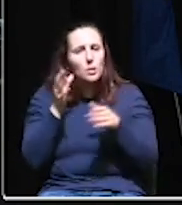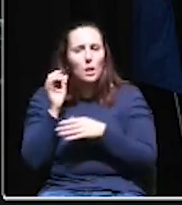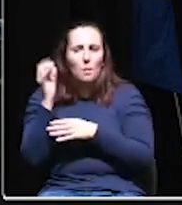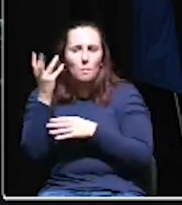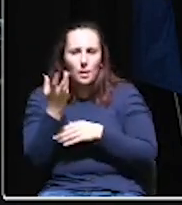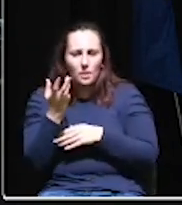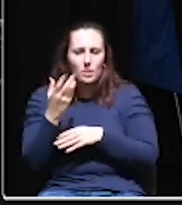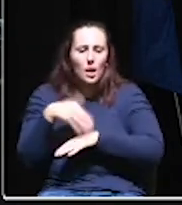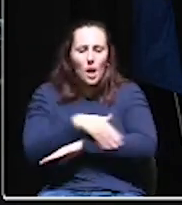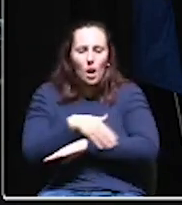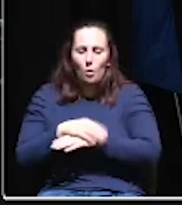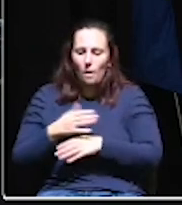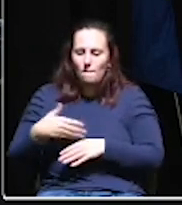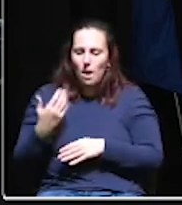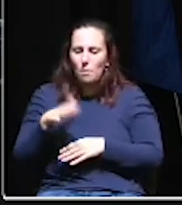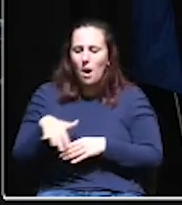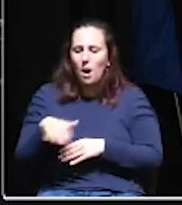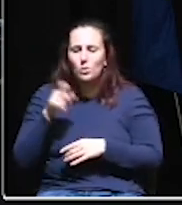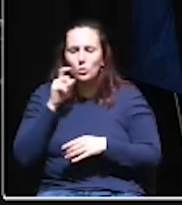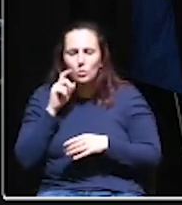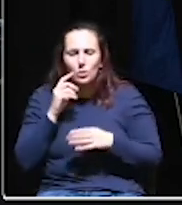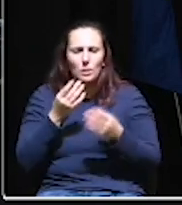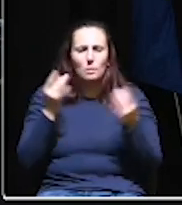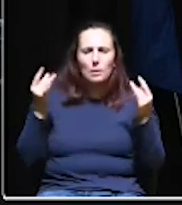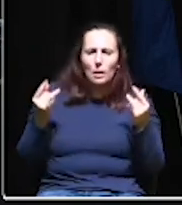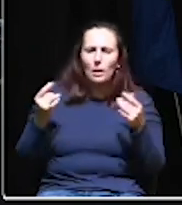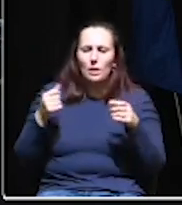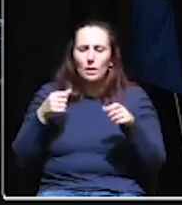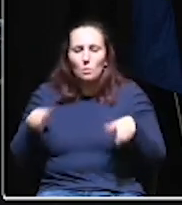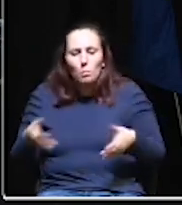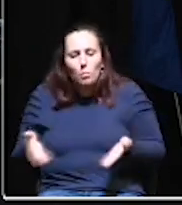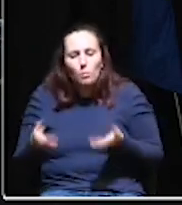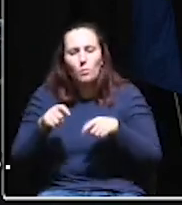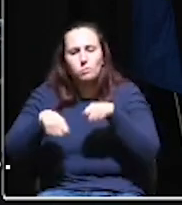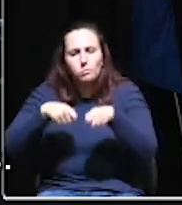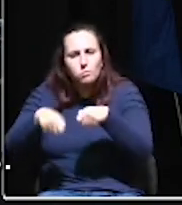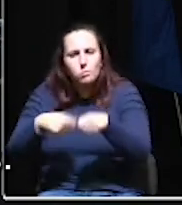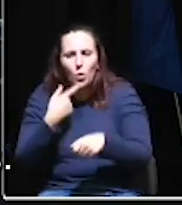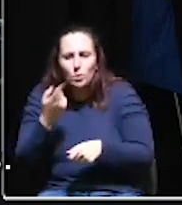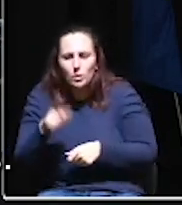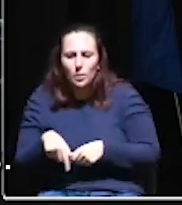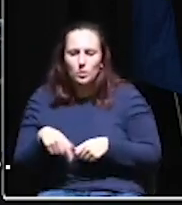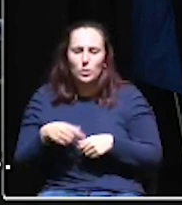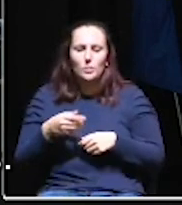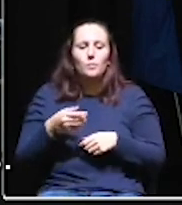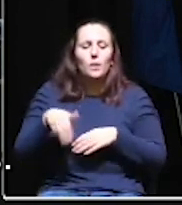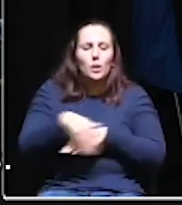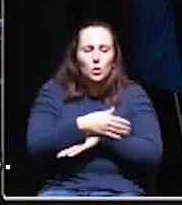num local seguro para brincar, para estar, promover o andar a pé e de bicicleta, devolver as ruas e o espaço público às